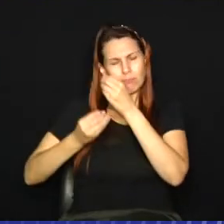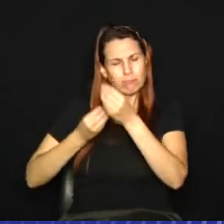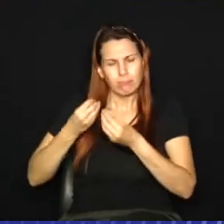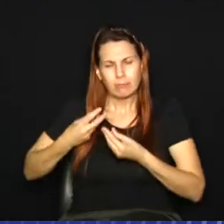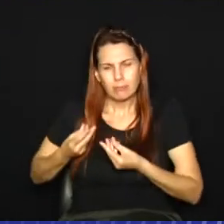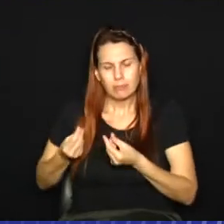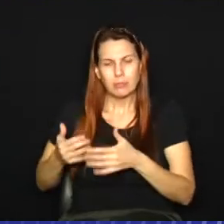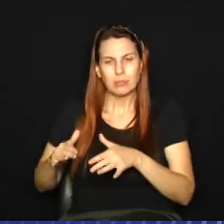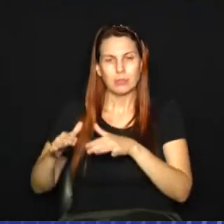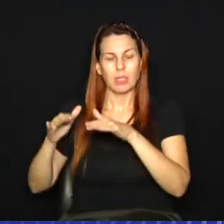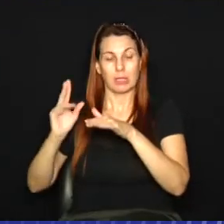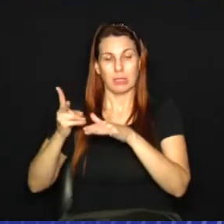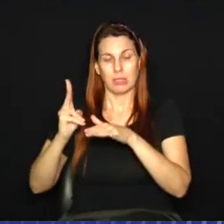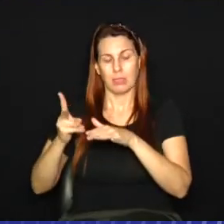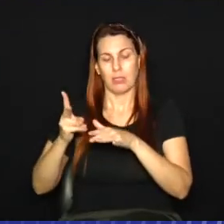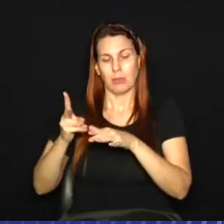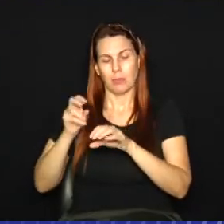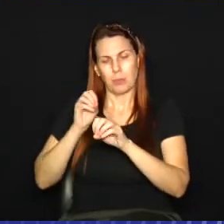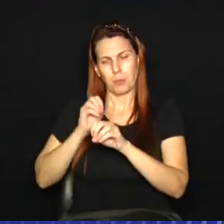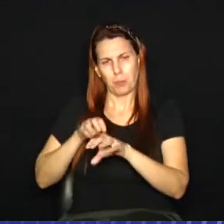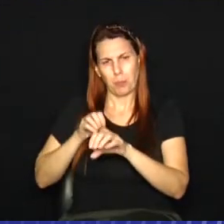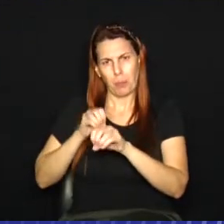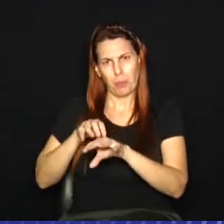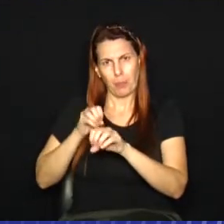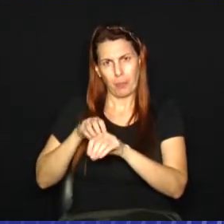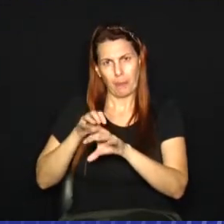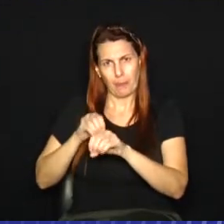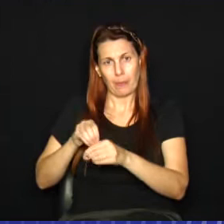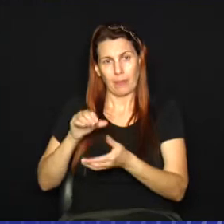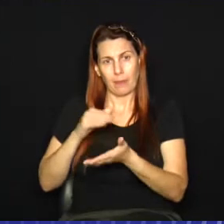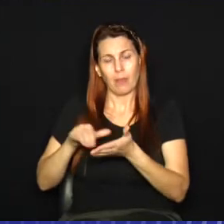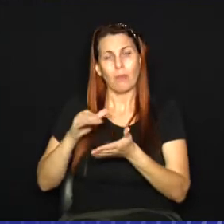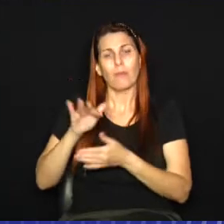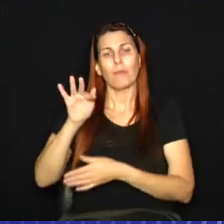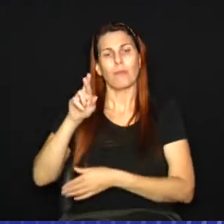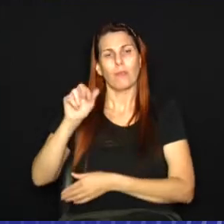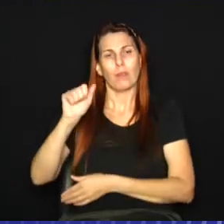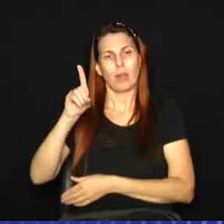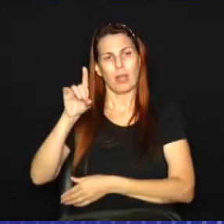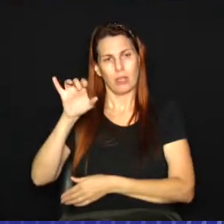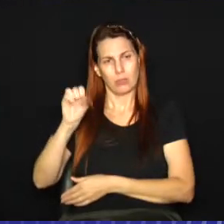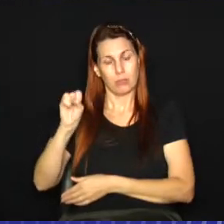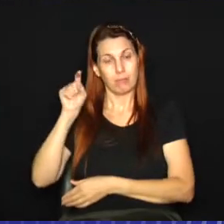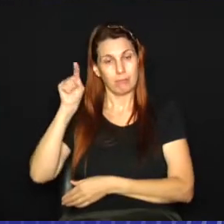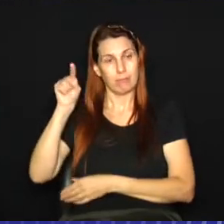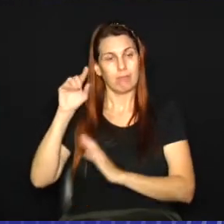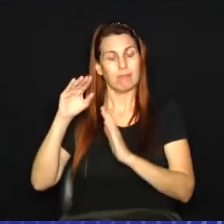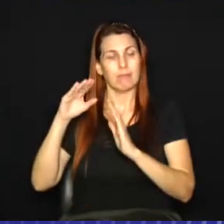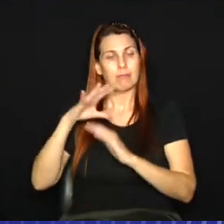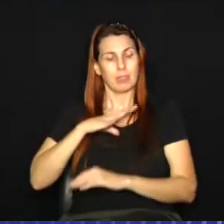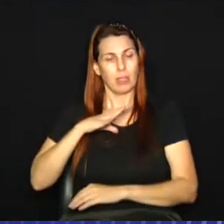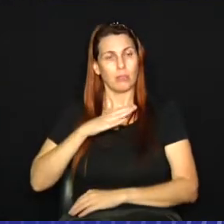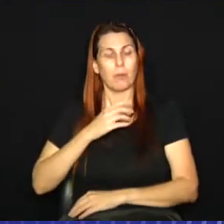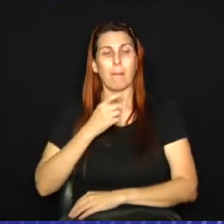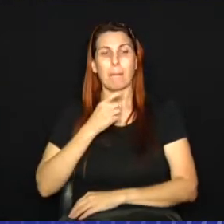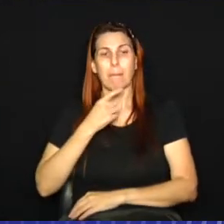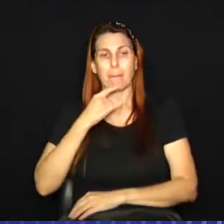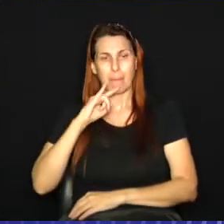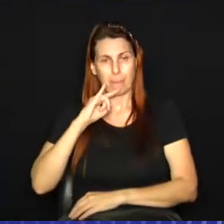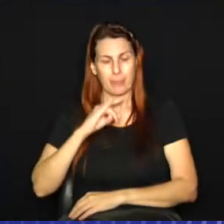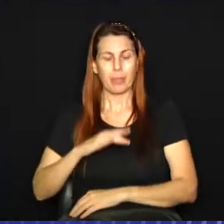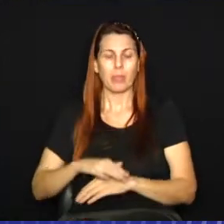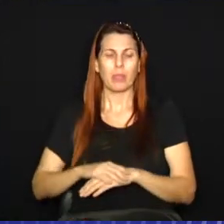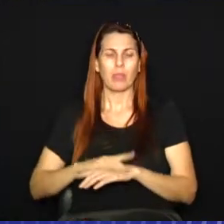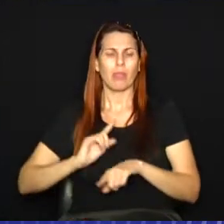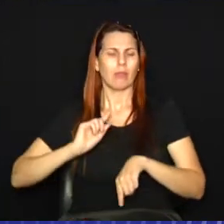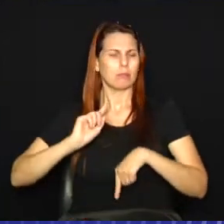pelo Secretariado Vocacional dos Frades Capuchinhos em Piracicaba. Após estes